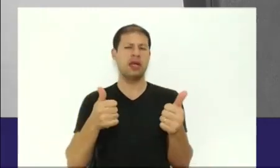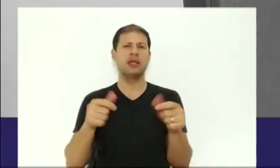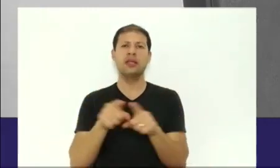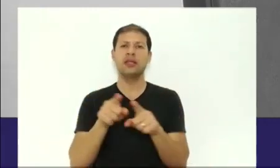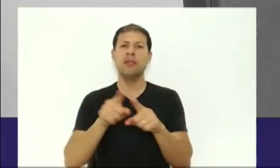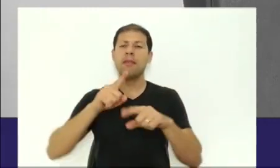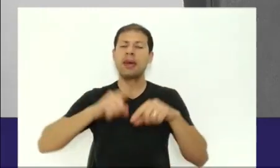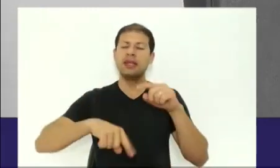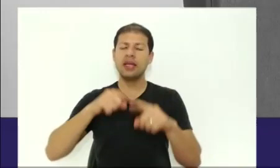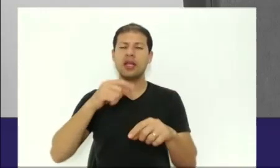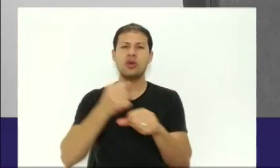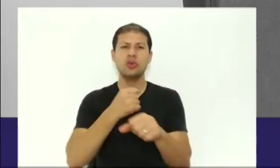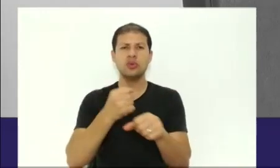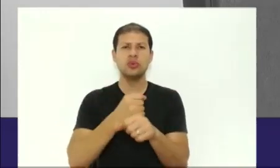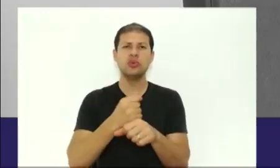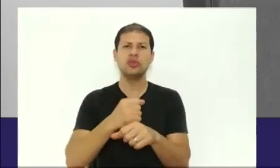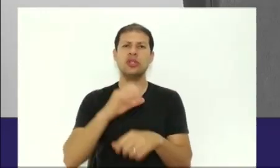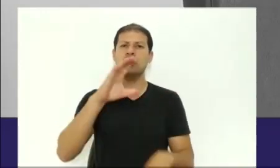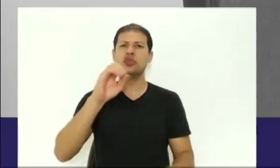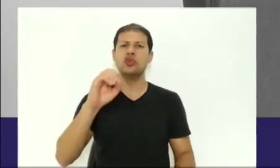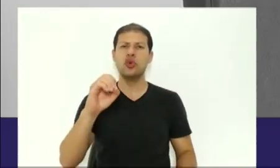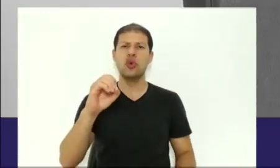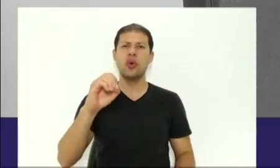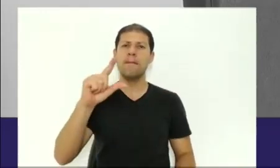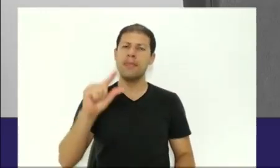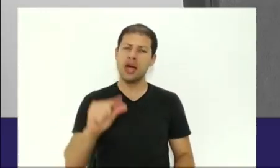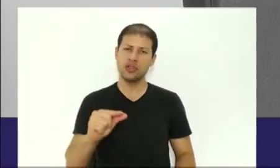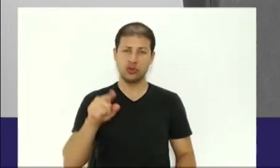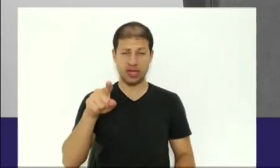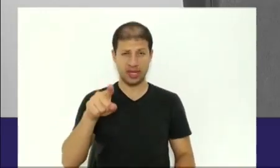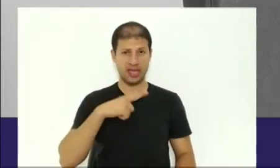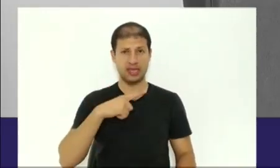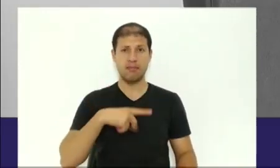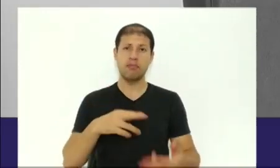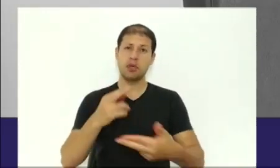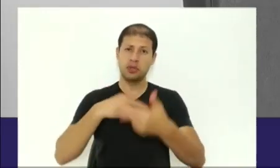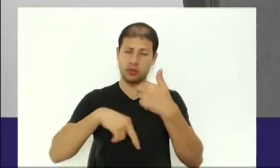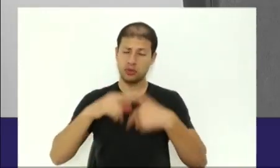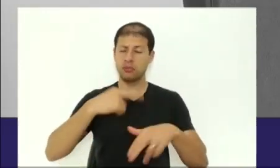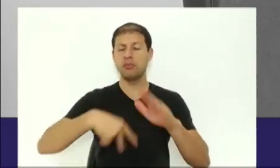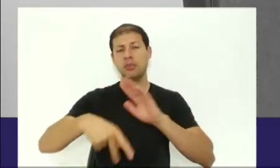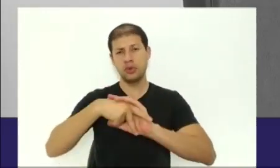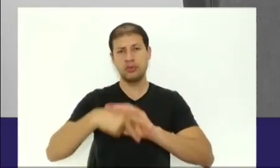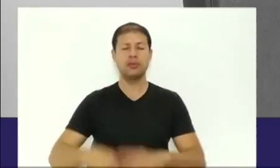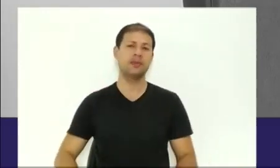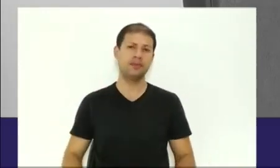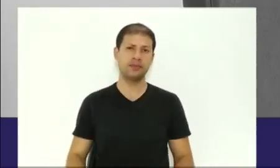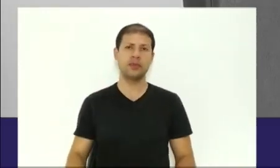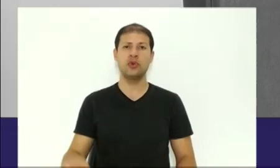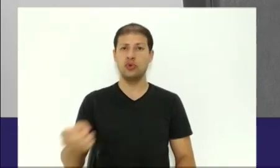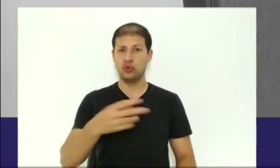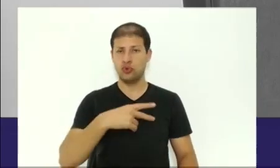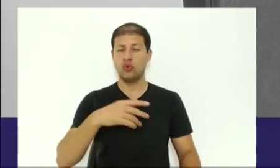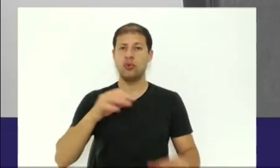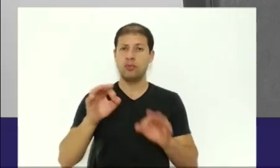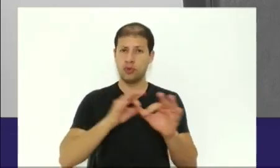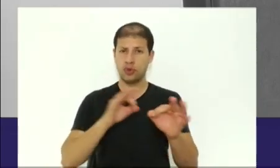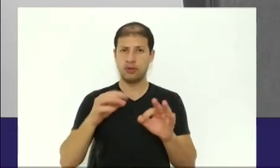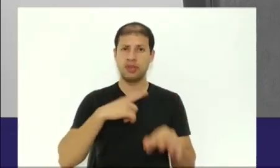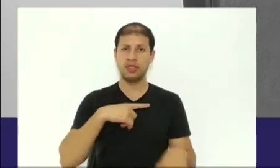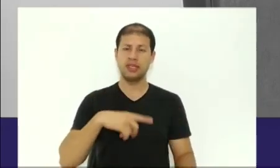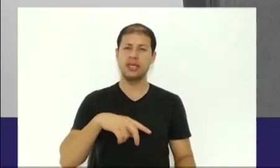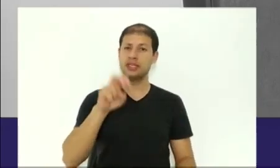carbono, incluídos aqueles oriundos de reciclagem. O novo programa prevê 5 linhas de